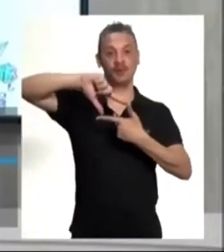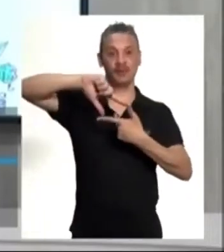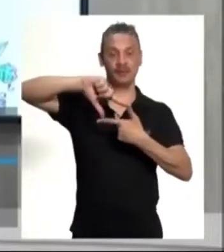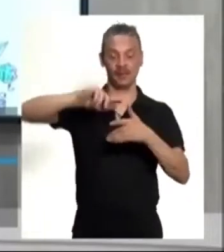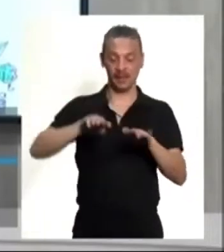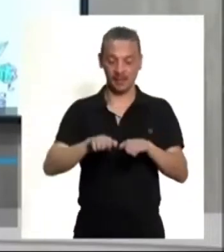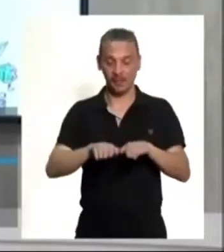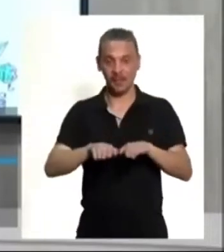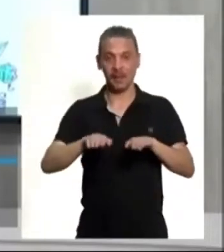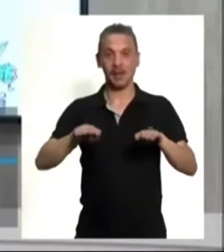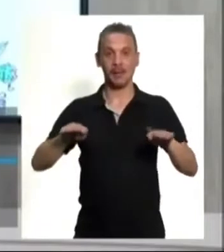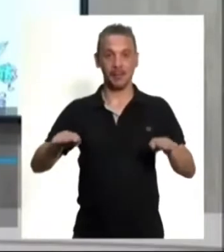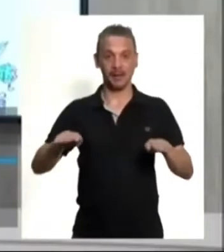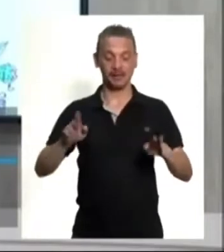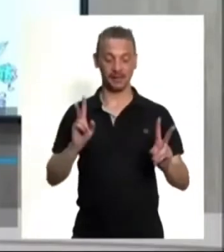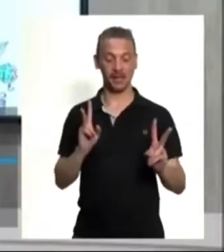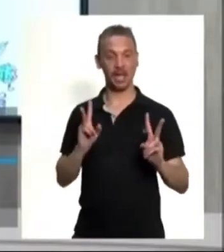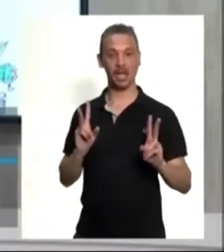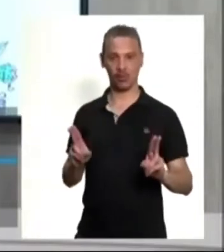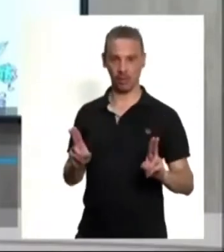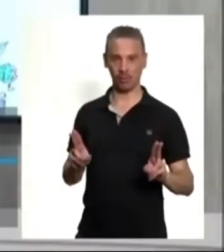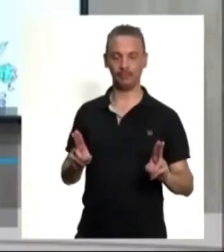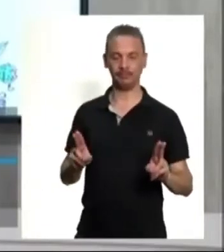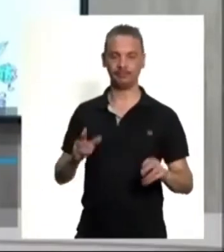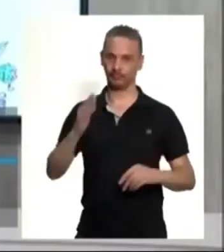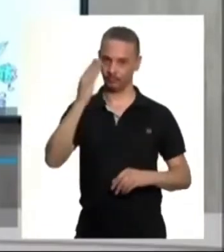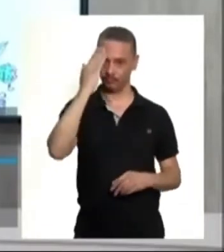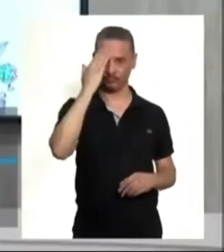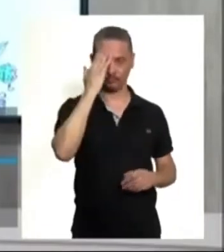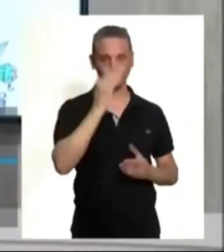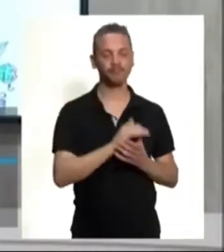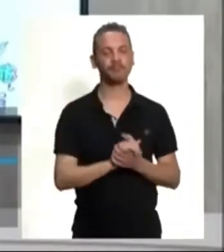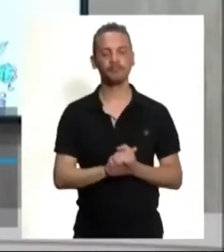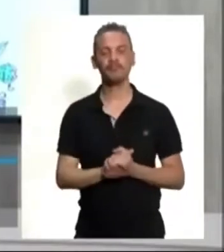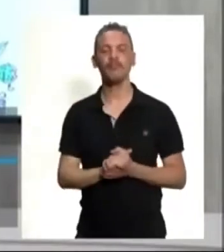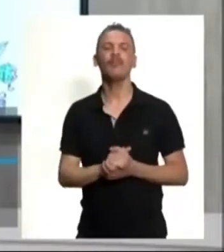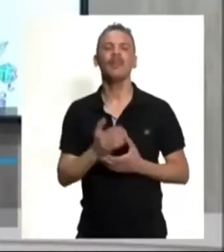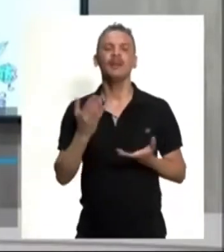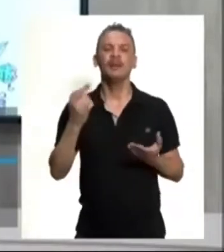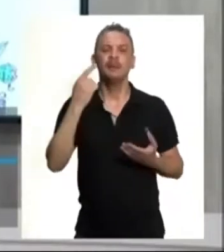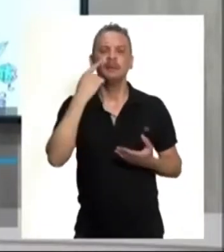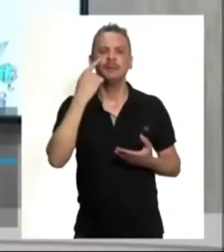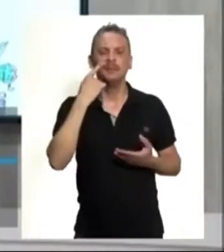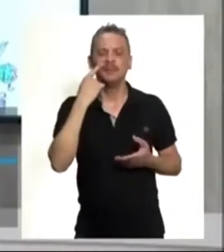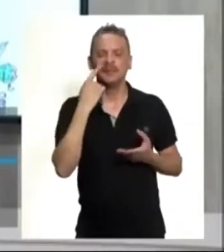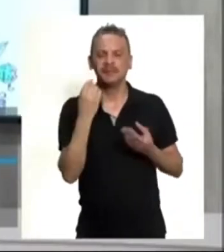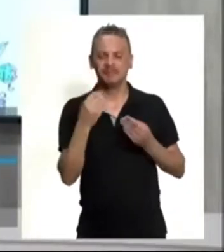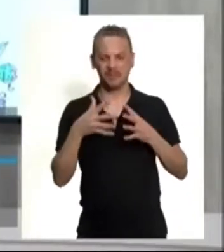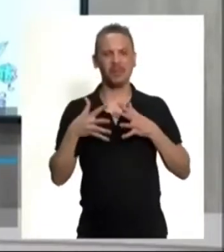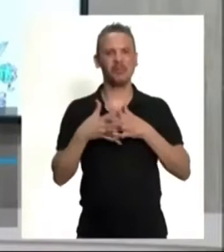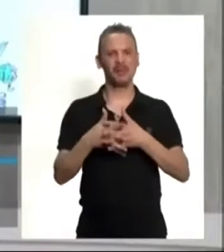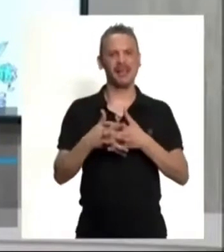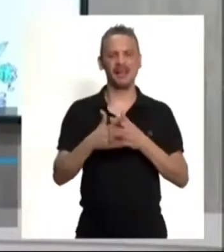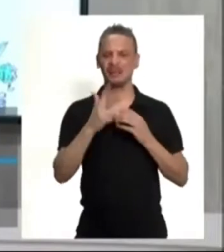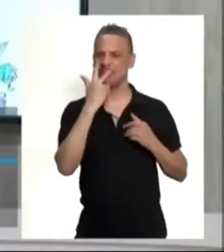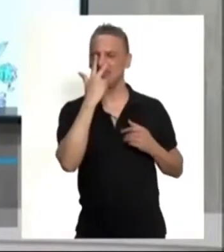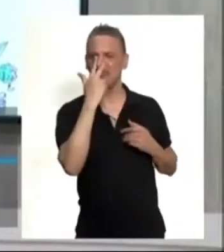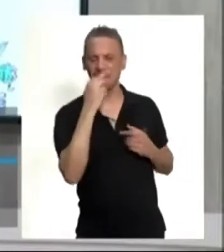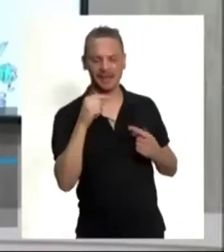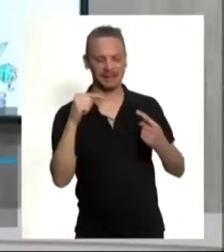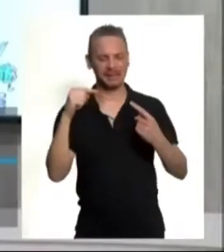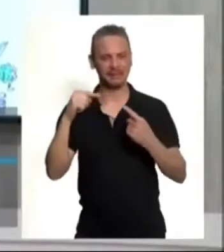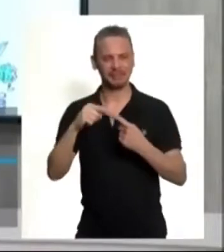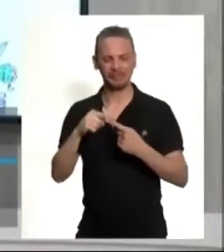bases poligonais idênticas em planos paralelos. Falando assim, parece algo super complexo. Nossa, prismas